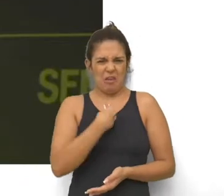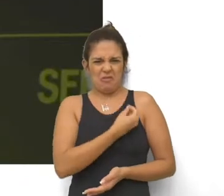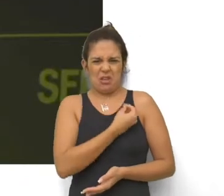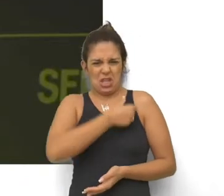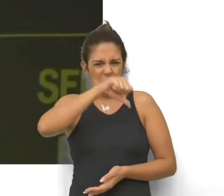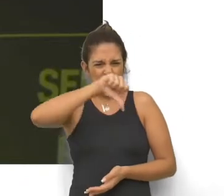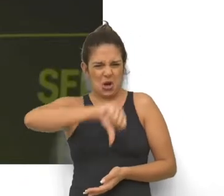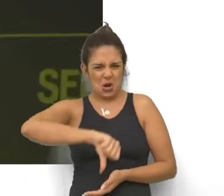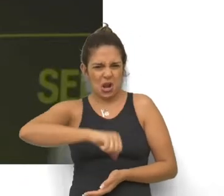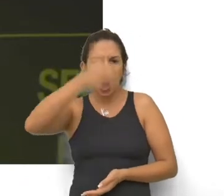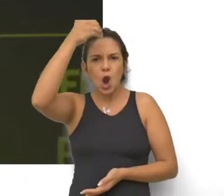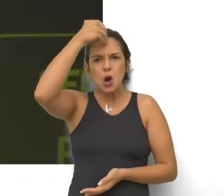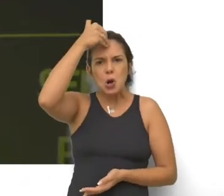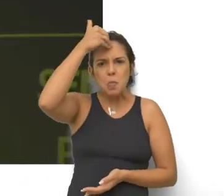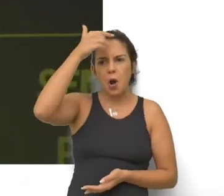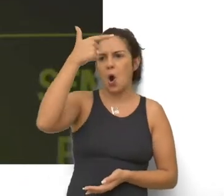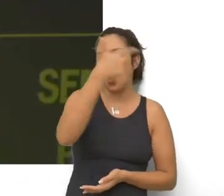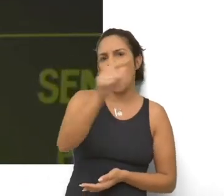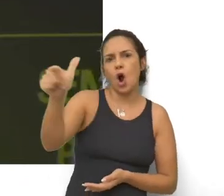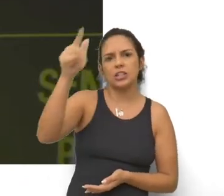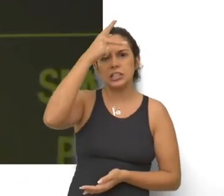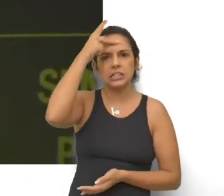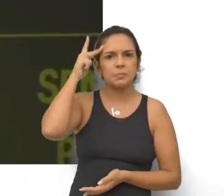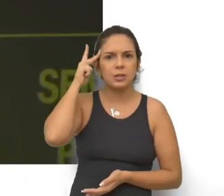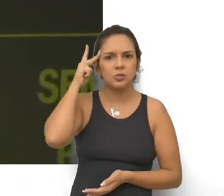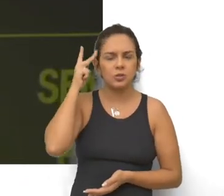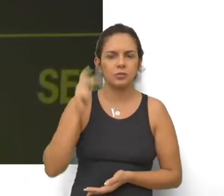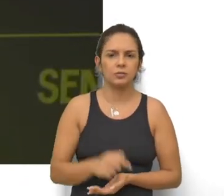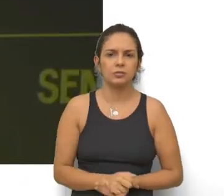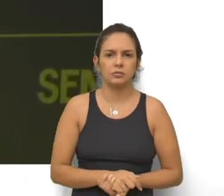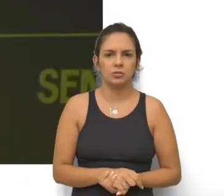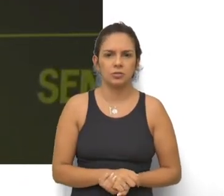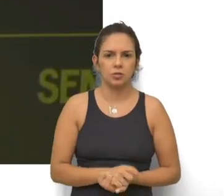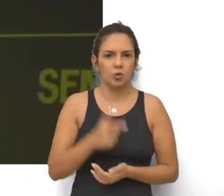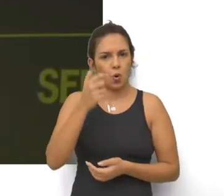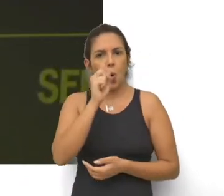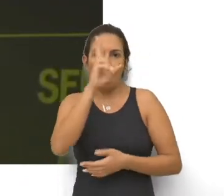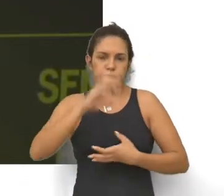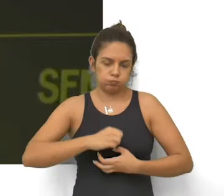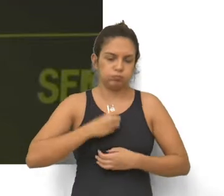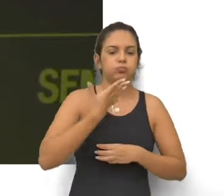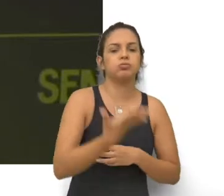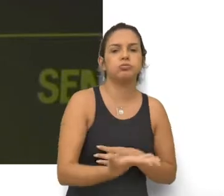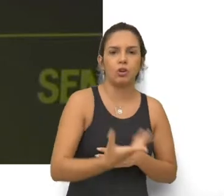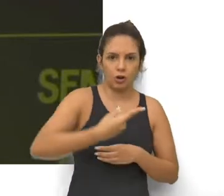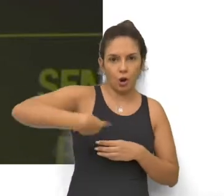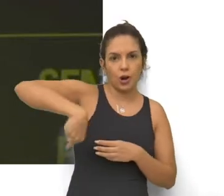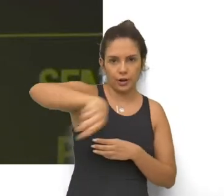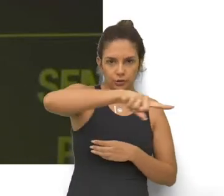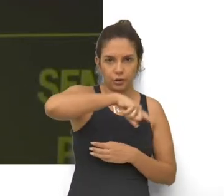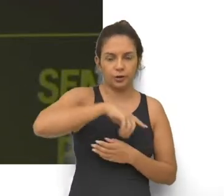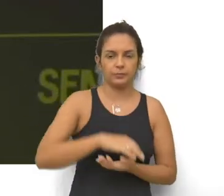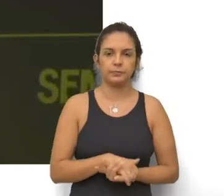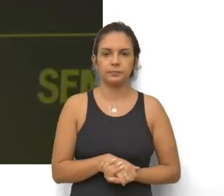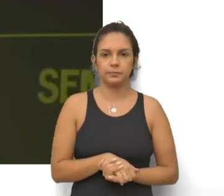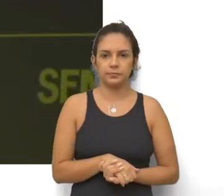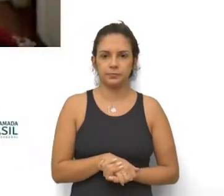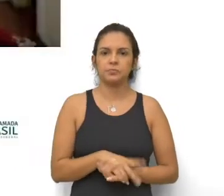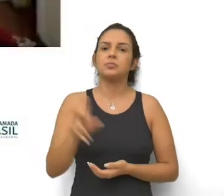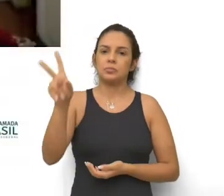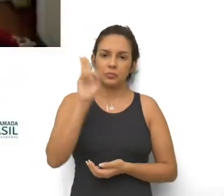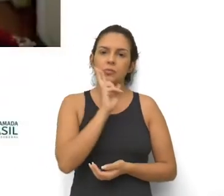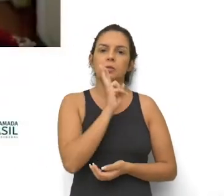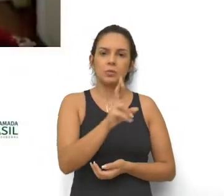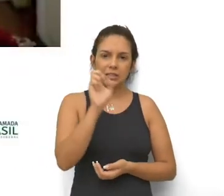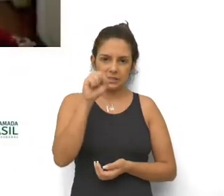em situações da sua própria vida ou do exterior, né? Ou do que acontece ao seu redor também, né?